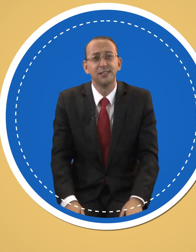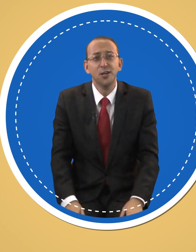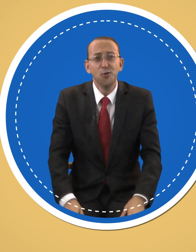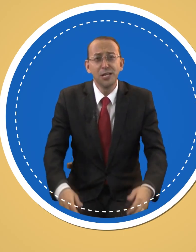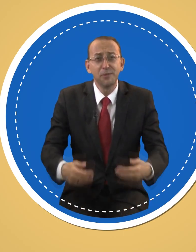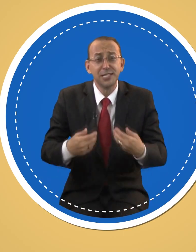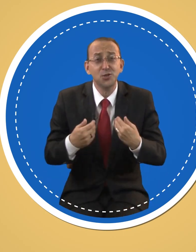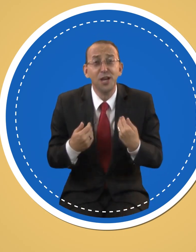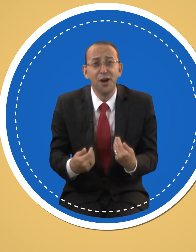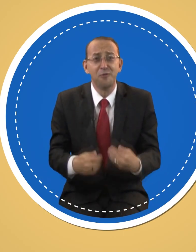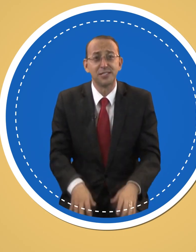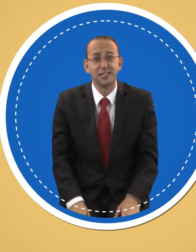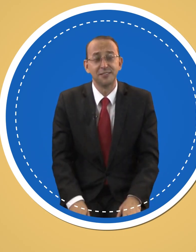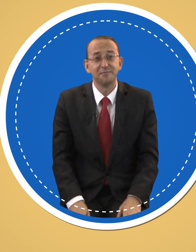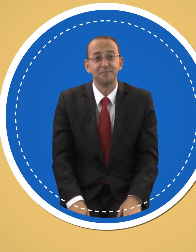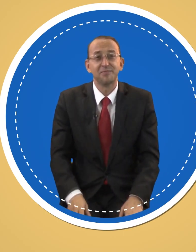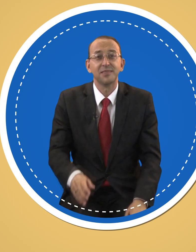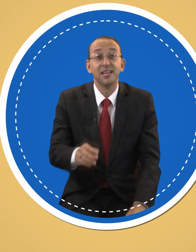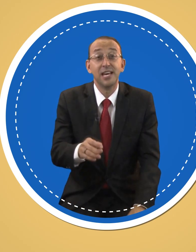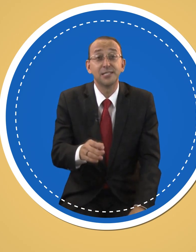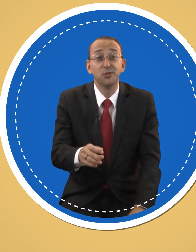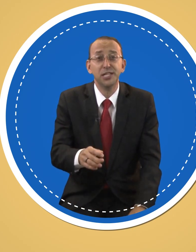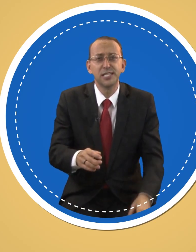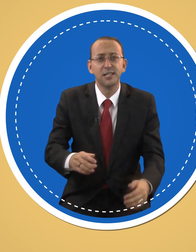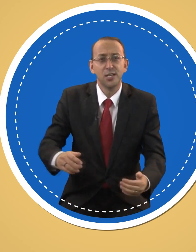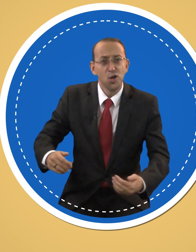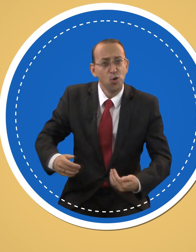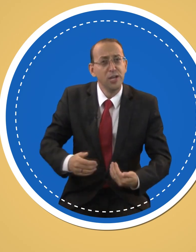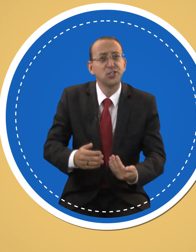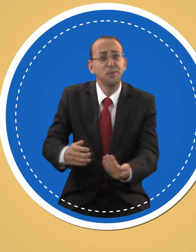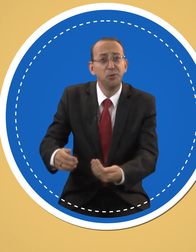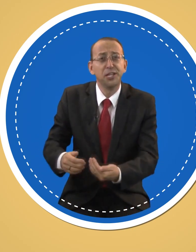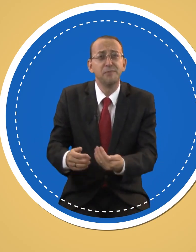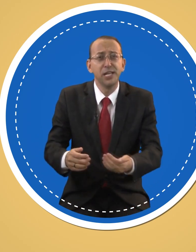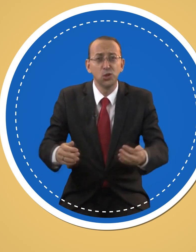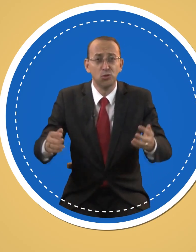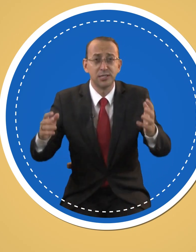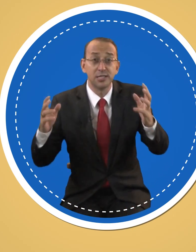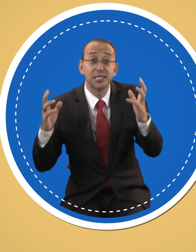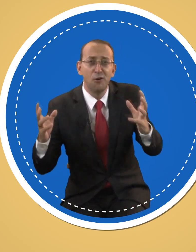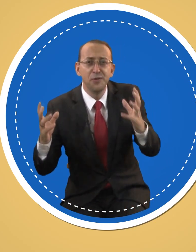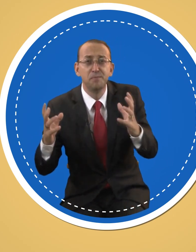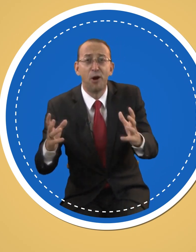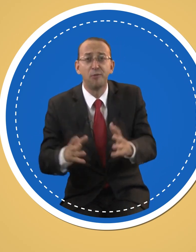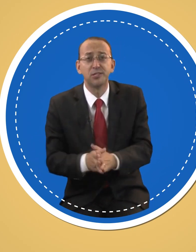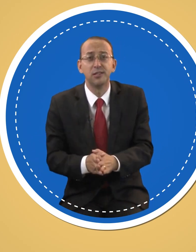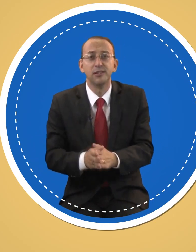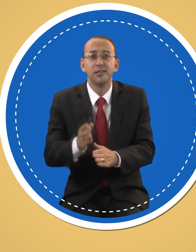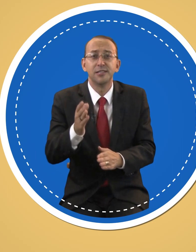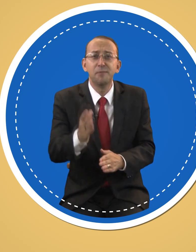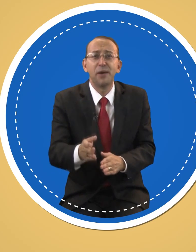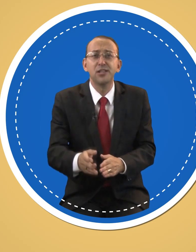fazer o que é preciso eu fazer essa mudança ou este empoderamento ou esse c